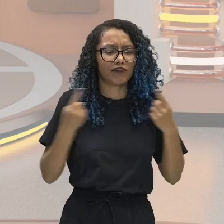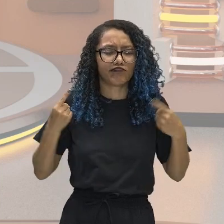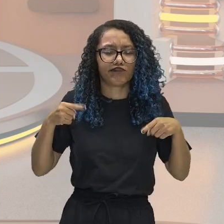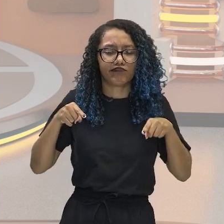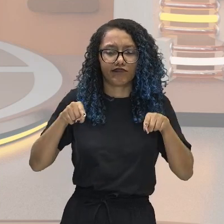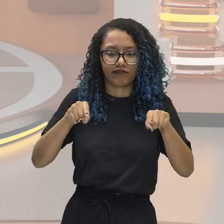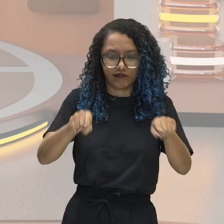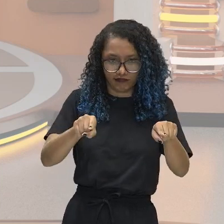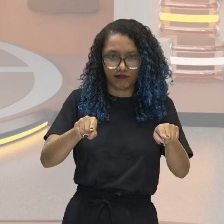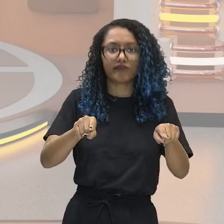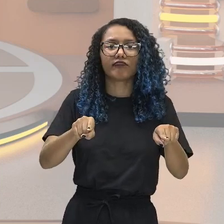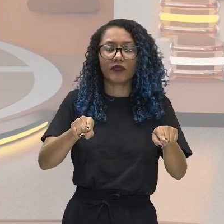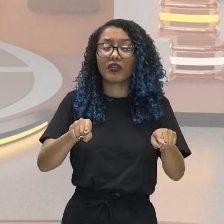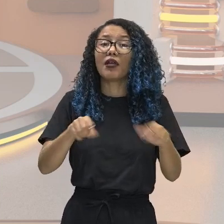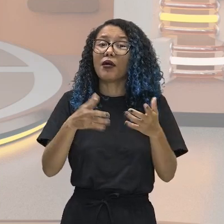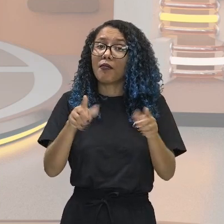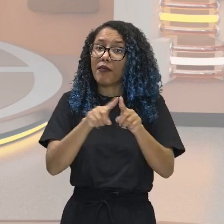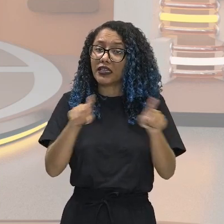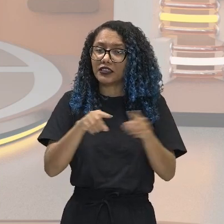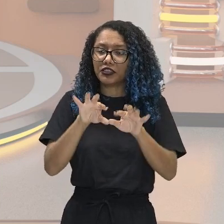compreender melhor cada momento